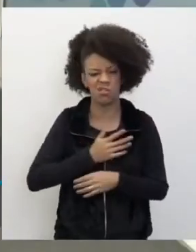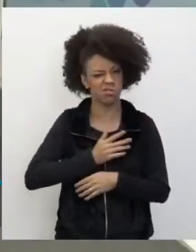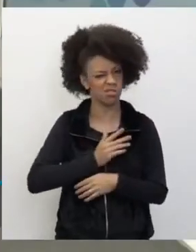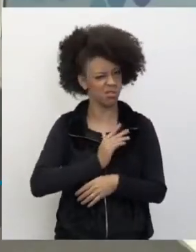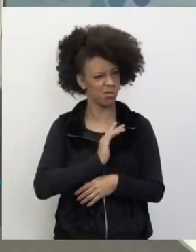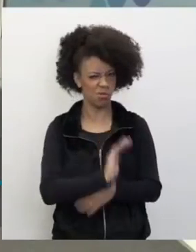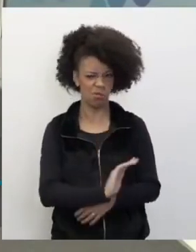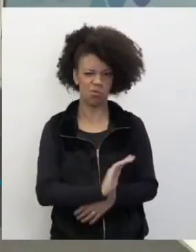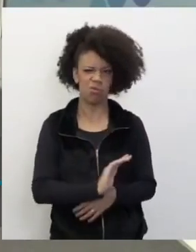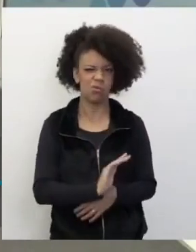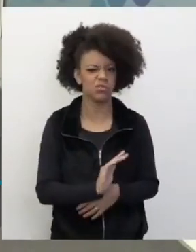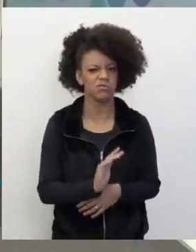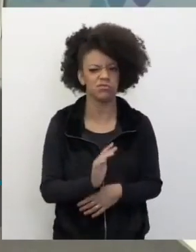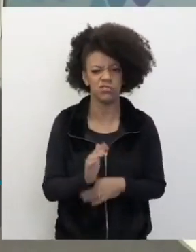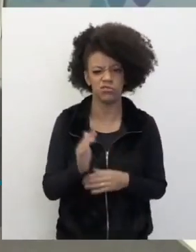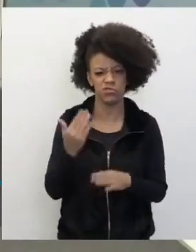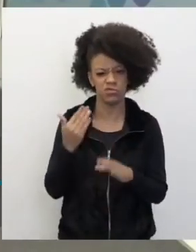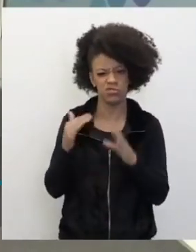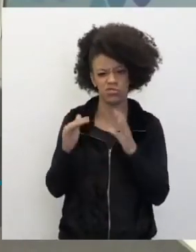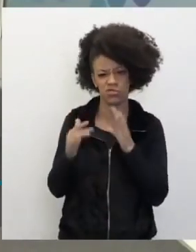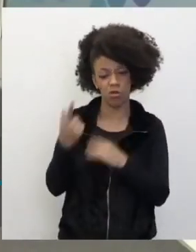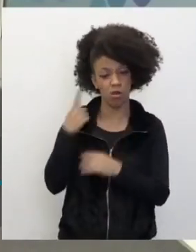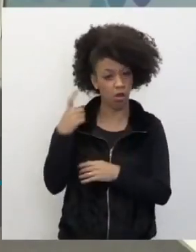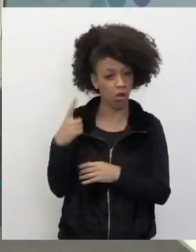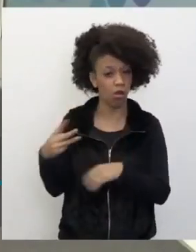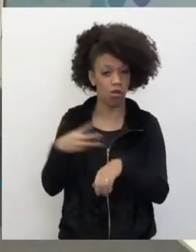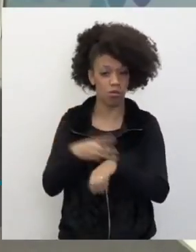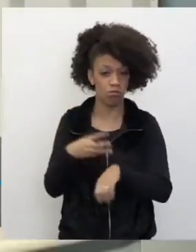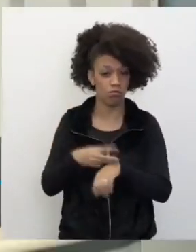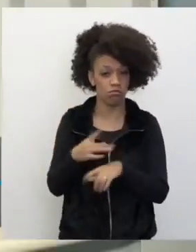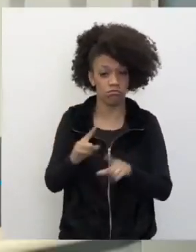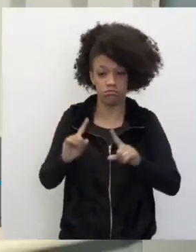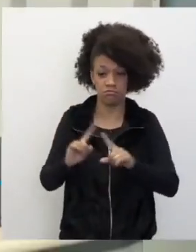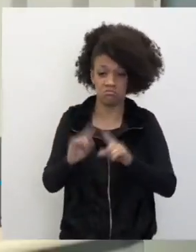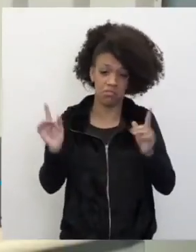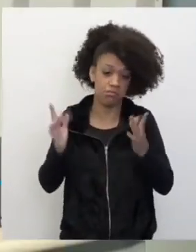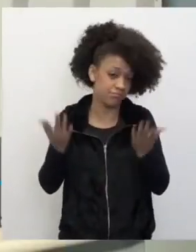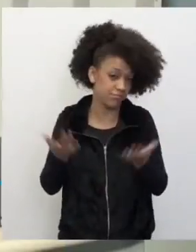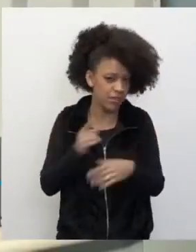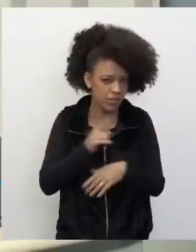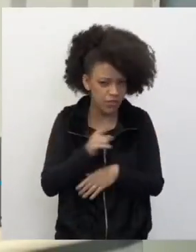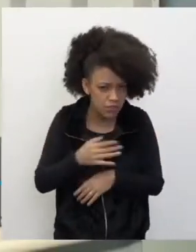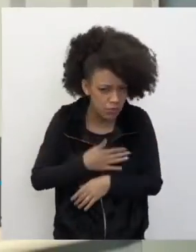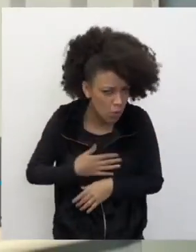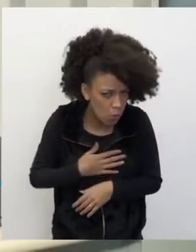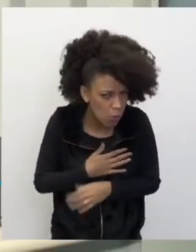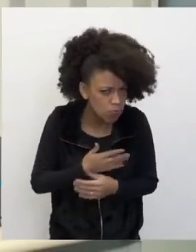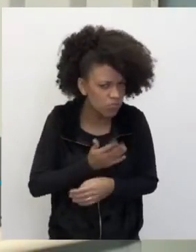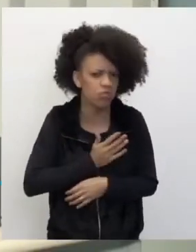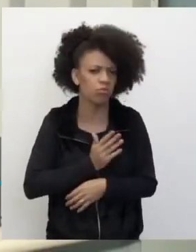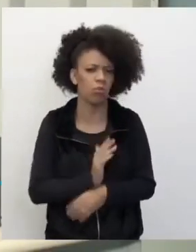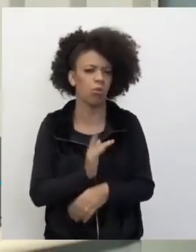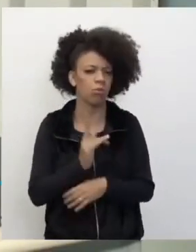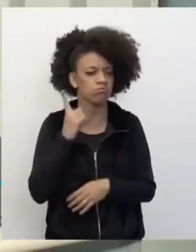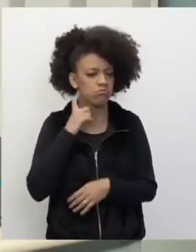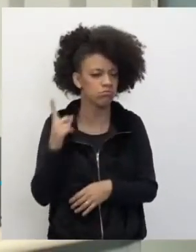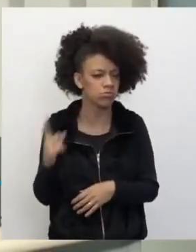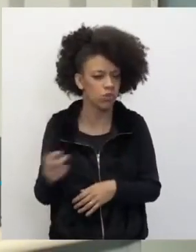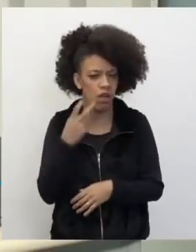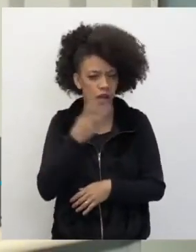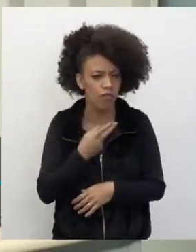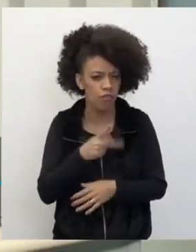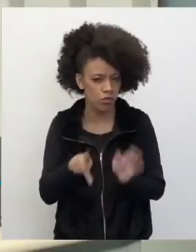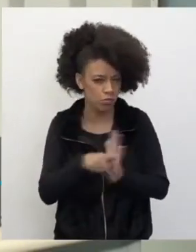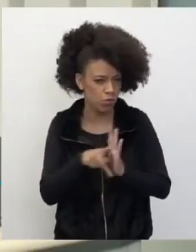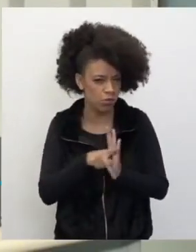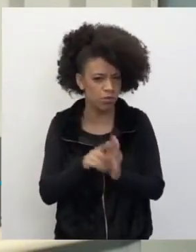gosto de me ouvir em recado de WhatsApp. Eu acho horrível. Mas, enfim, conta aí. Vocês gostam ou não gostam de se ouvir? Enquanto isso, eu vou